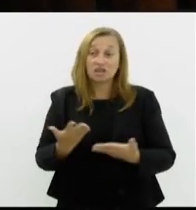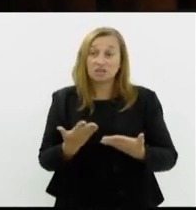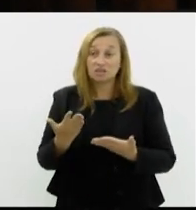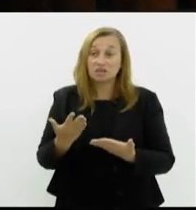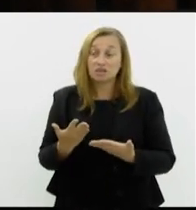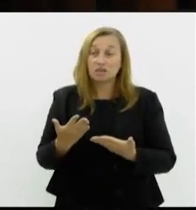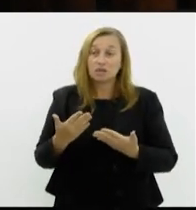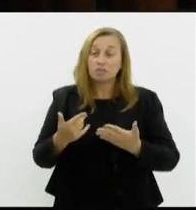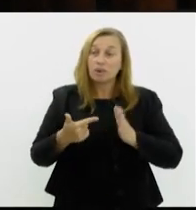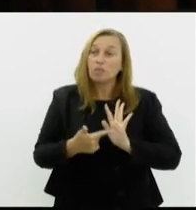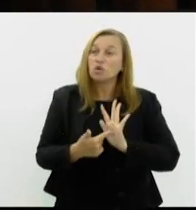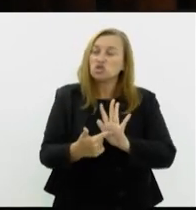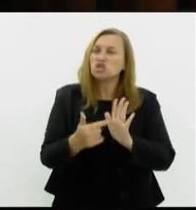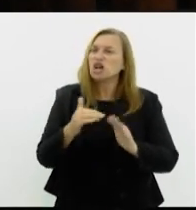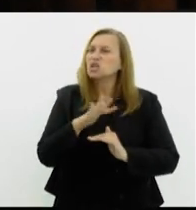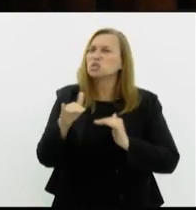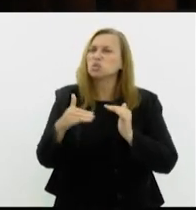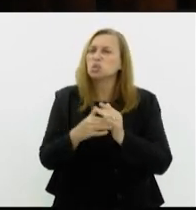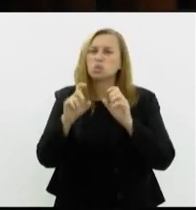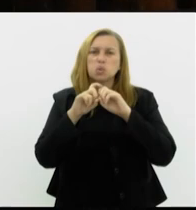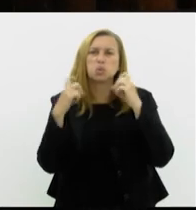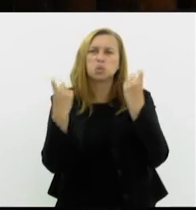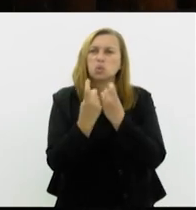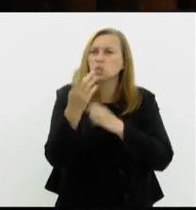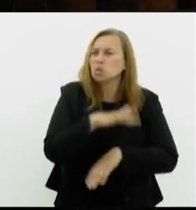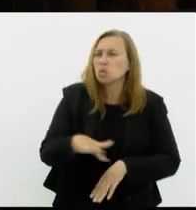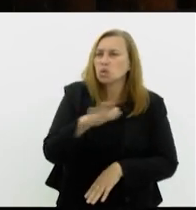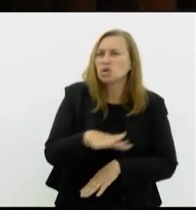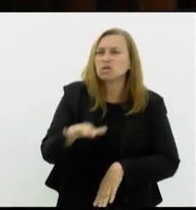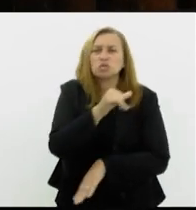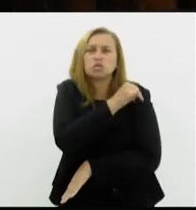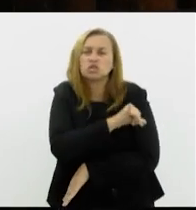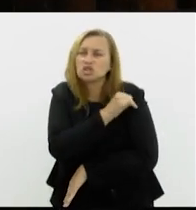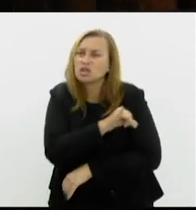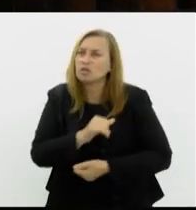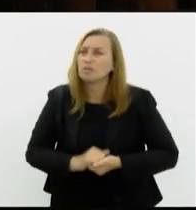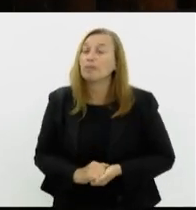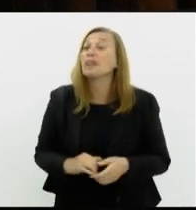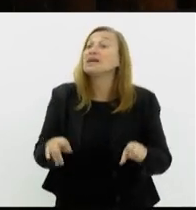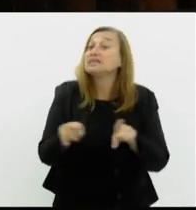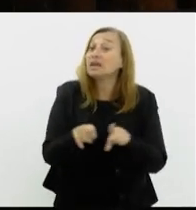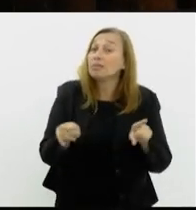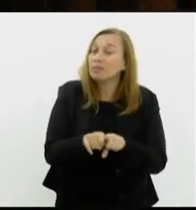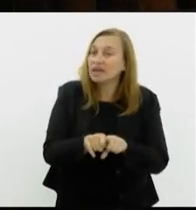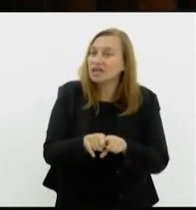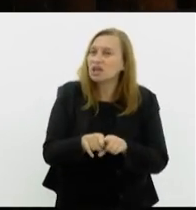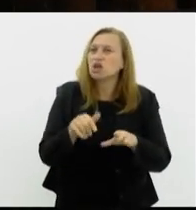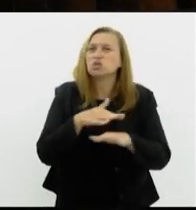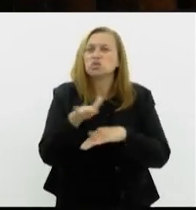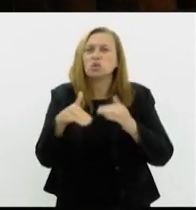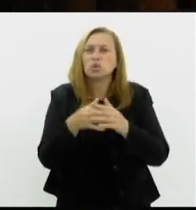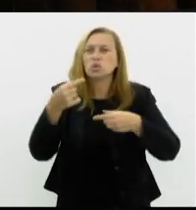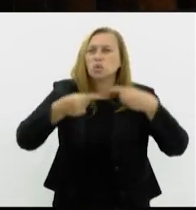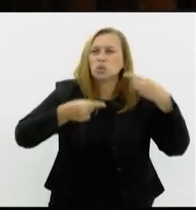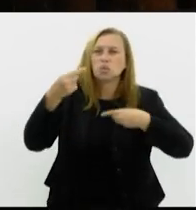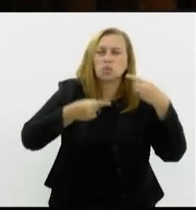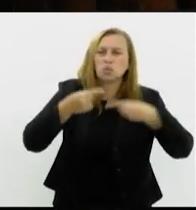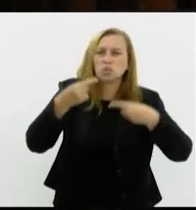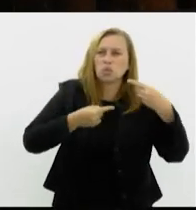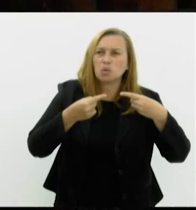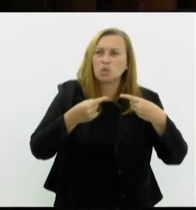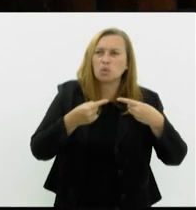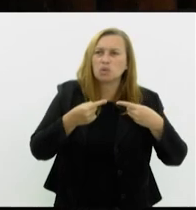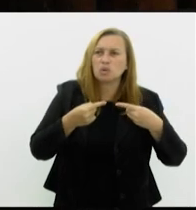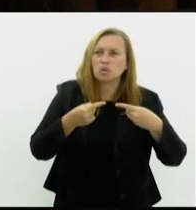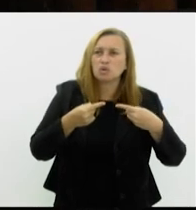expor toda essa sexualização das crianças no Rio de Janeiro, também havia toda essa discussão servido